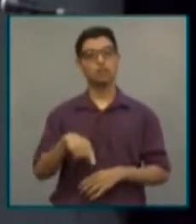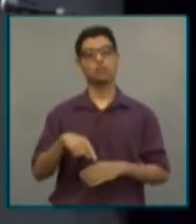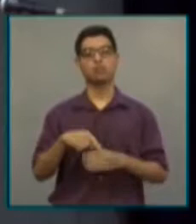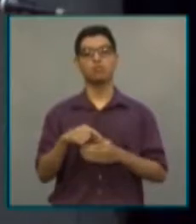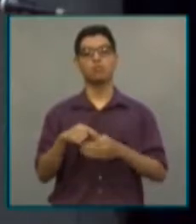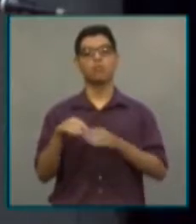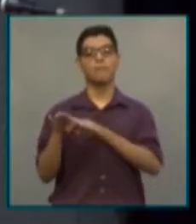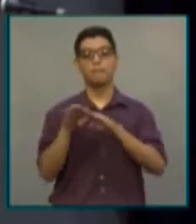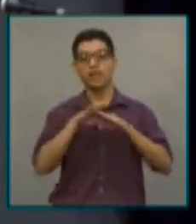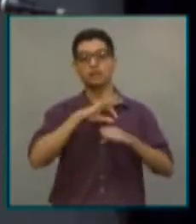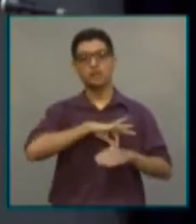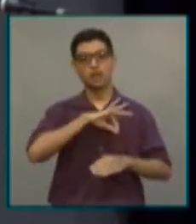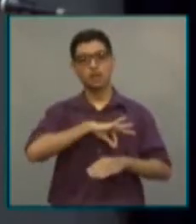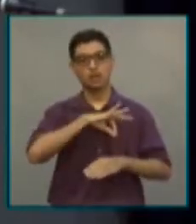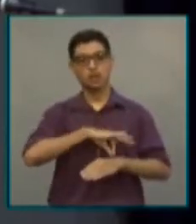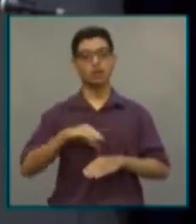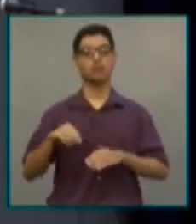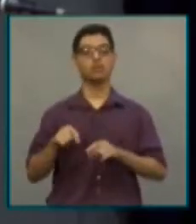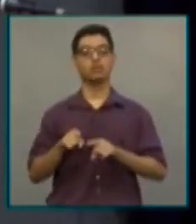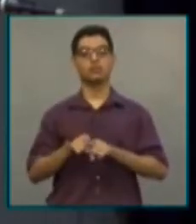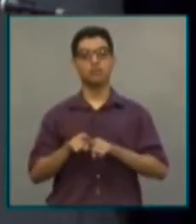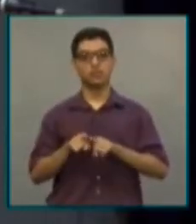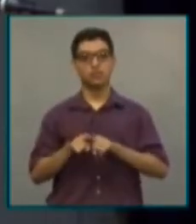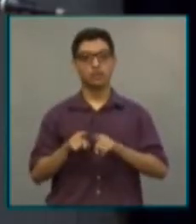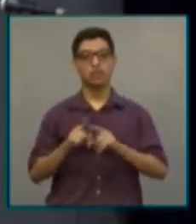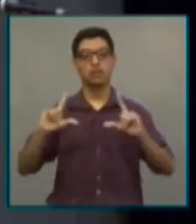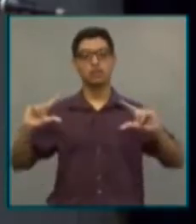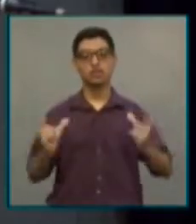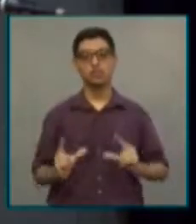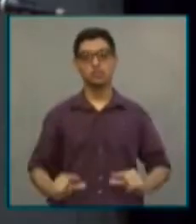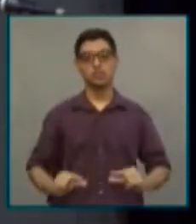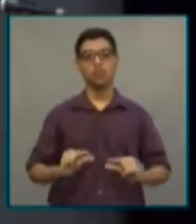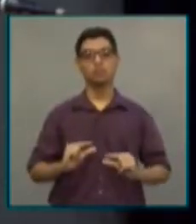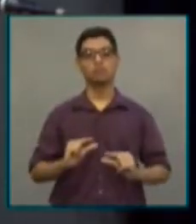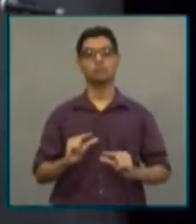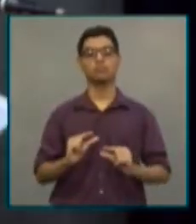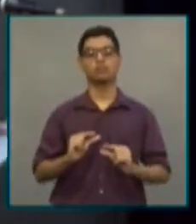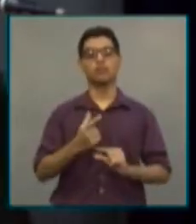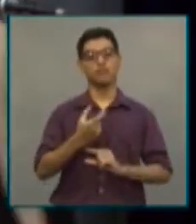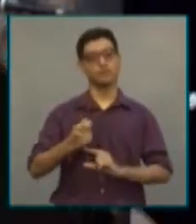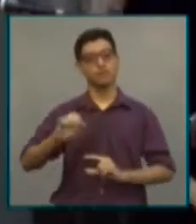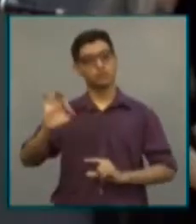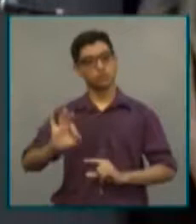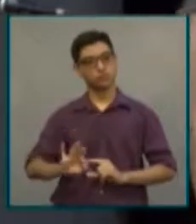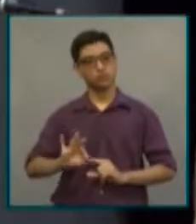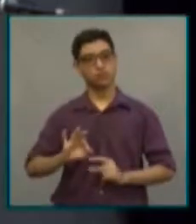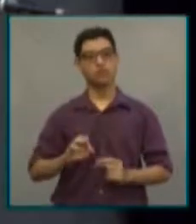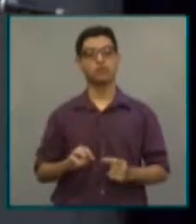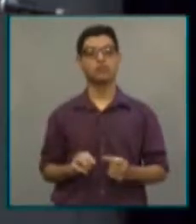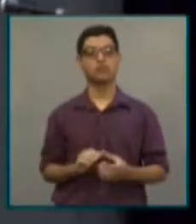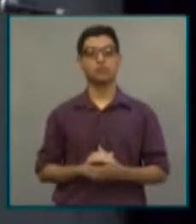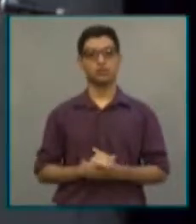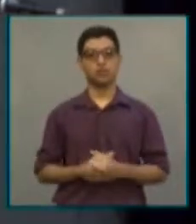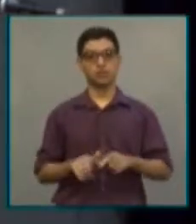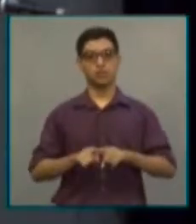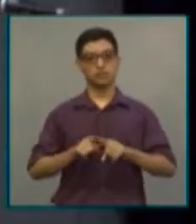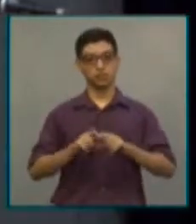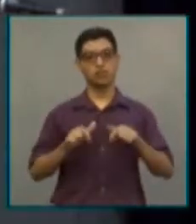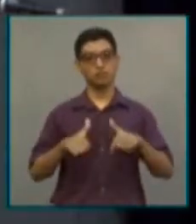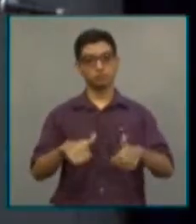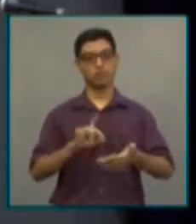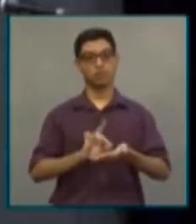a Caasse teve uma redução de 20% do repasse, a Caasse incrementou os seus serviços e, mesmo assim, terminou de